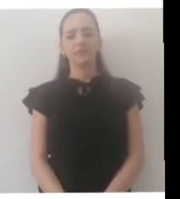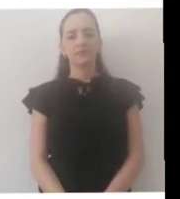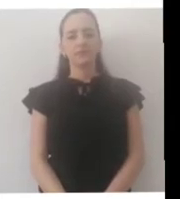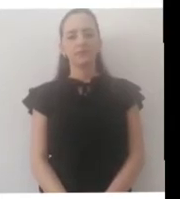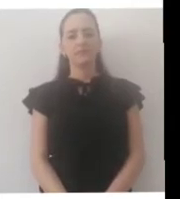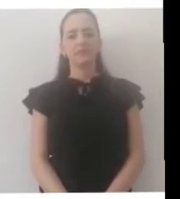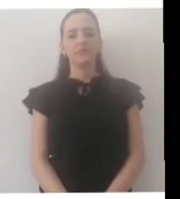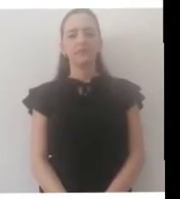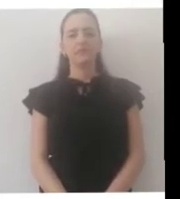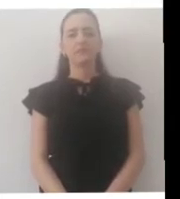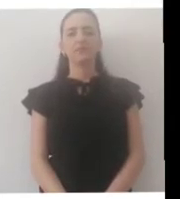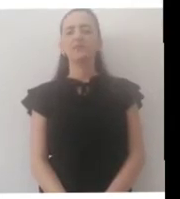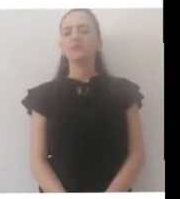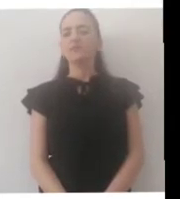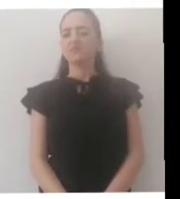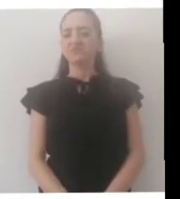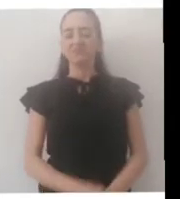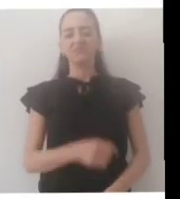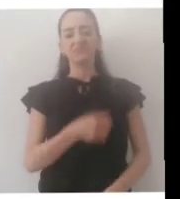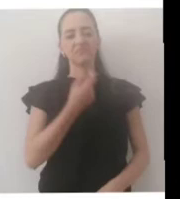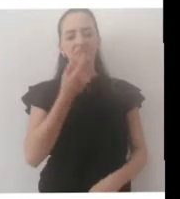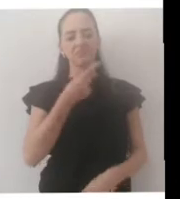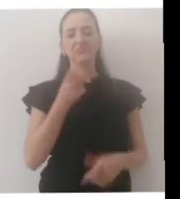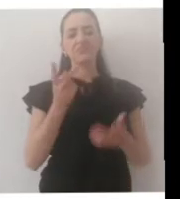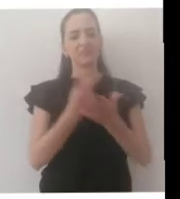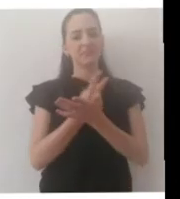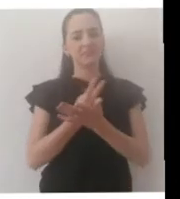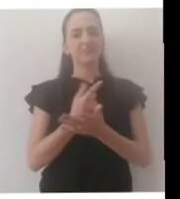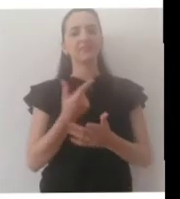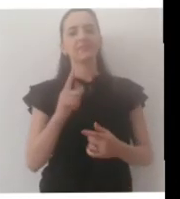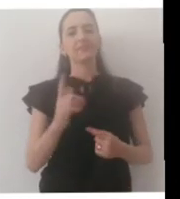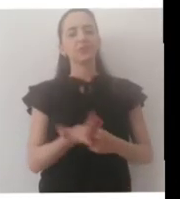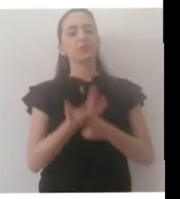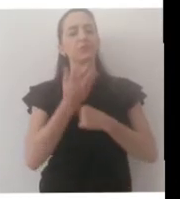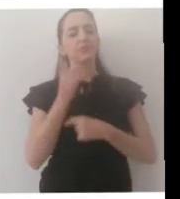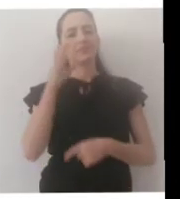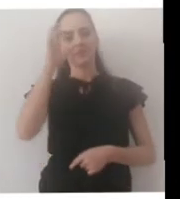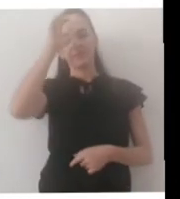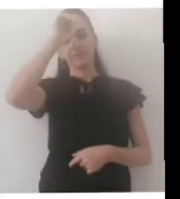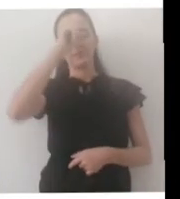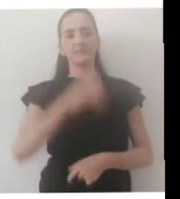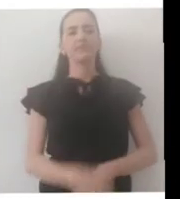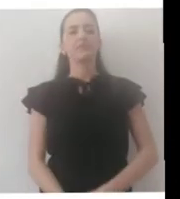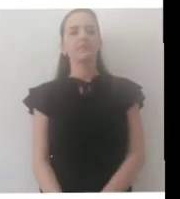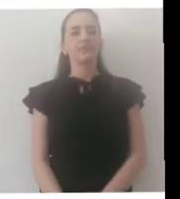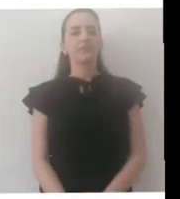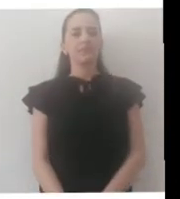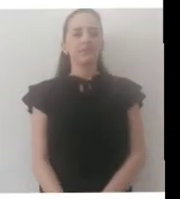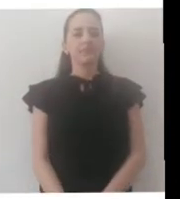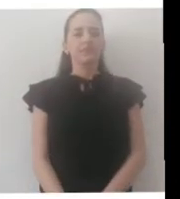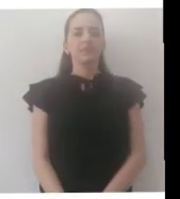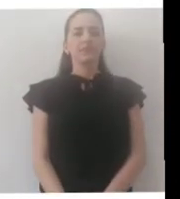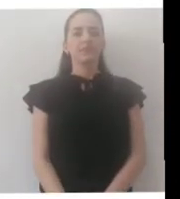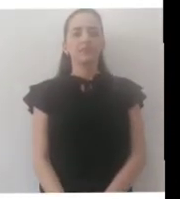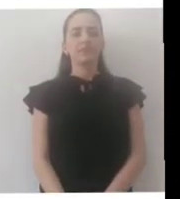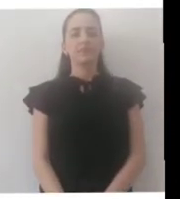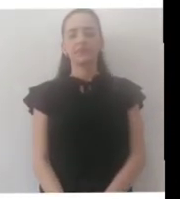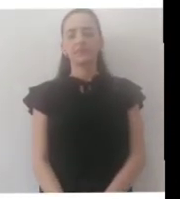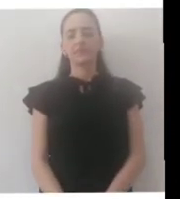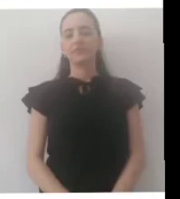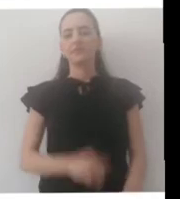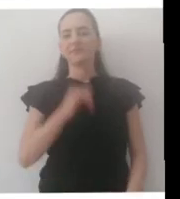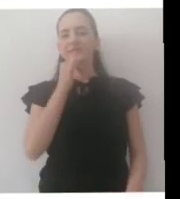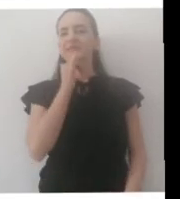é um processo assim, né? De que o erro é construtivo, enfim. Tô acelerando aqui para a gente